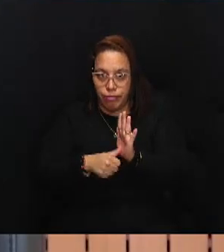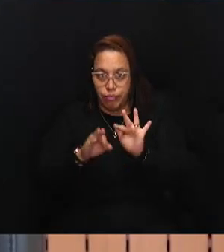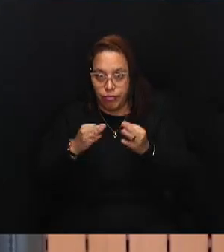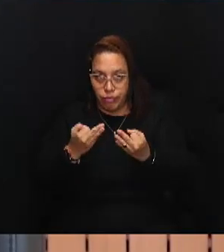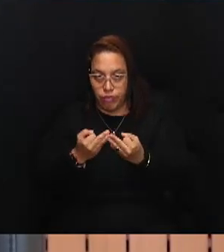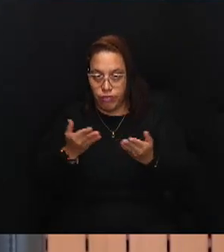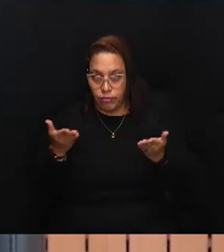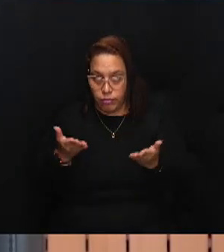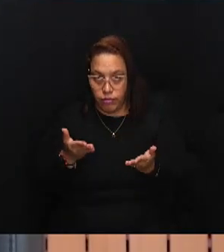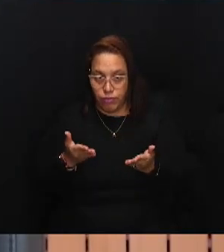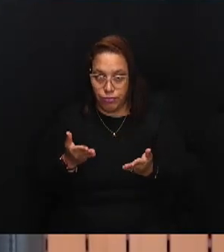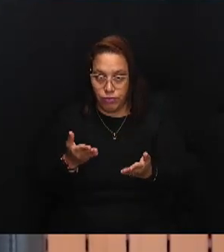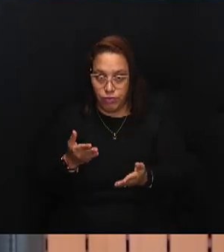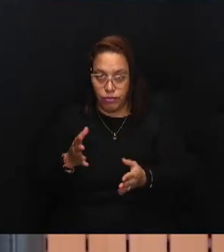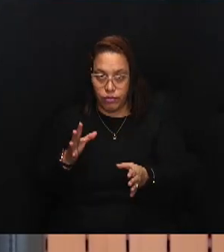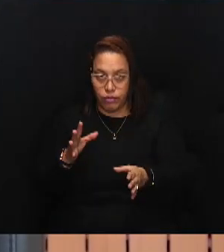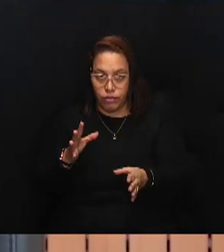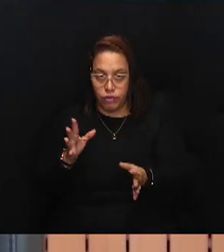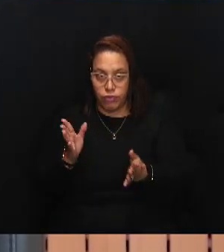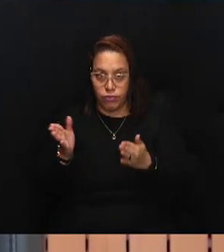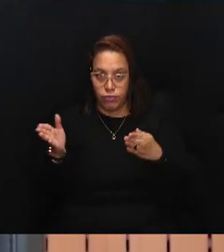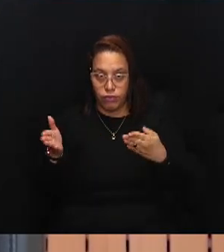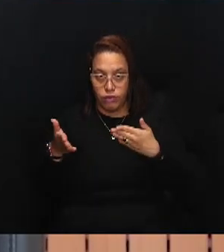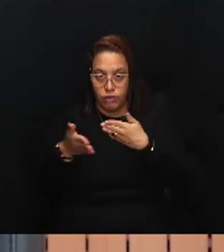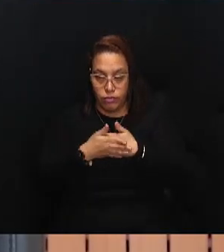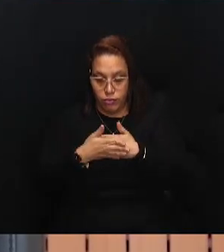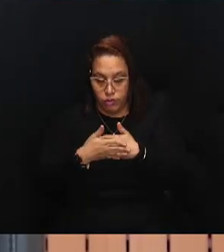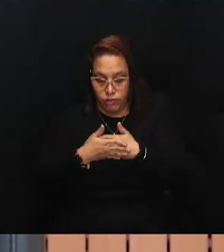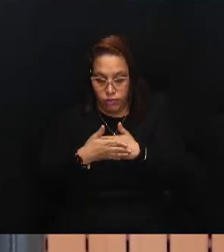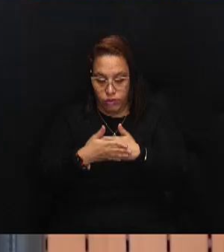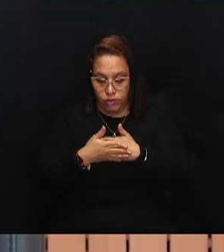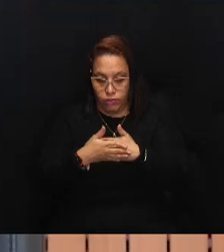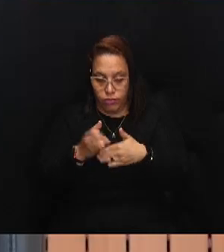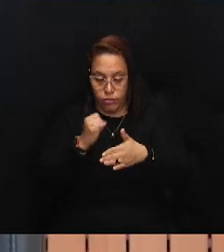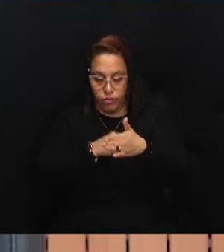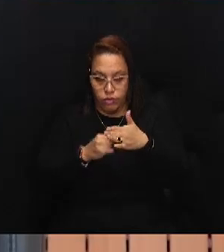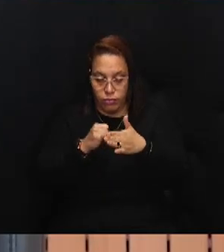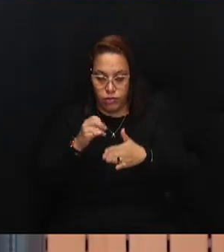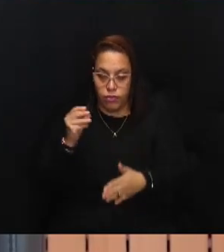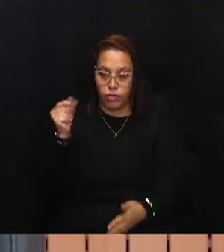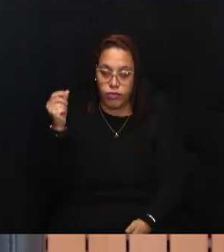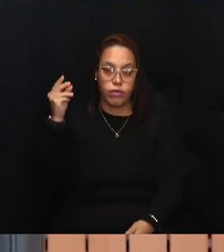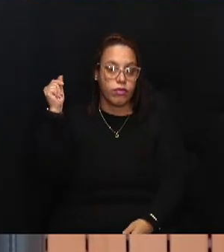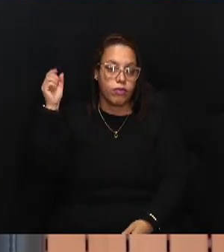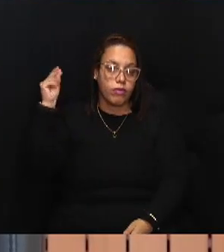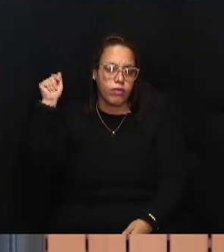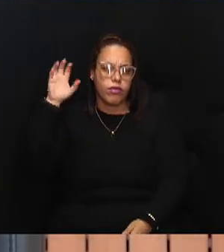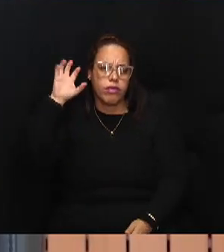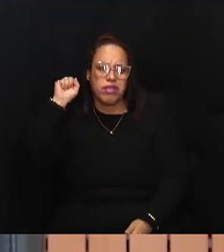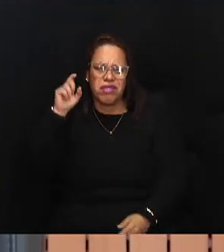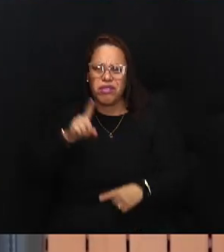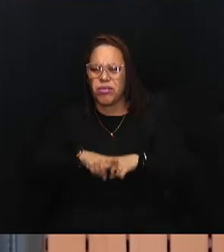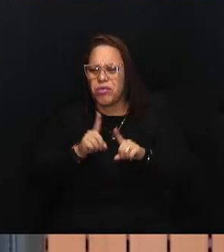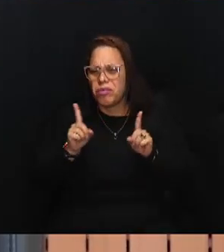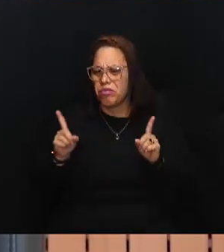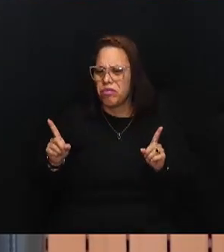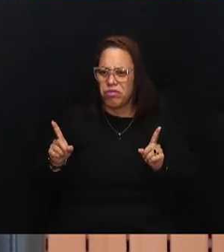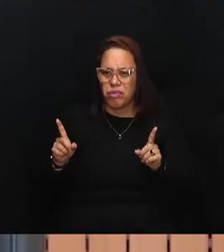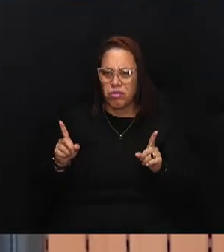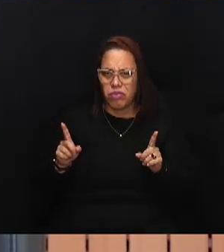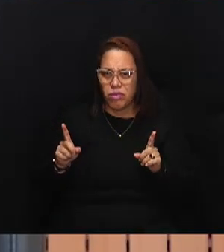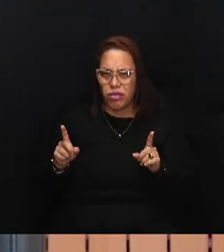agora, quando a gente fecha uma instituição de longa permanência, antigamente nós ouvíamos, mas isso é uma